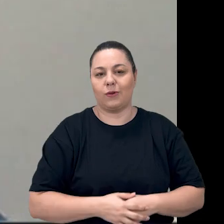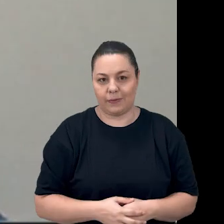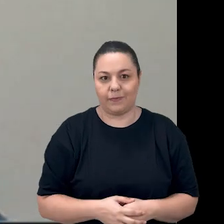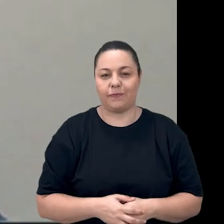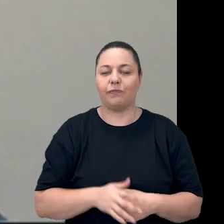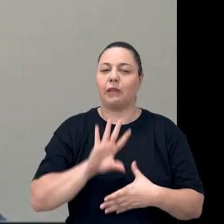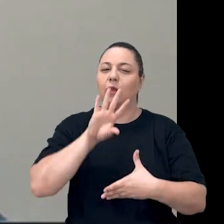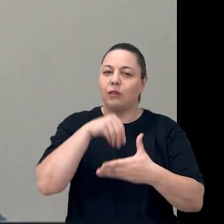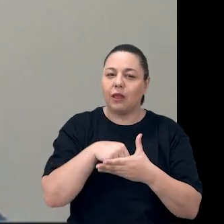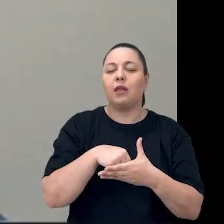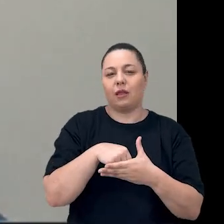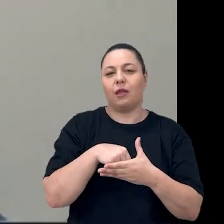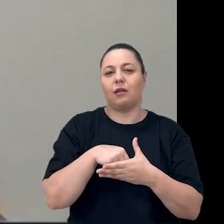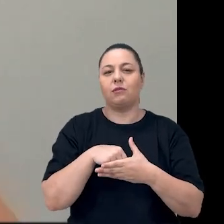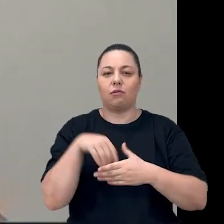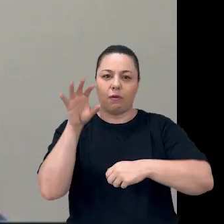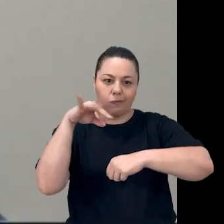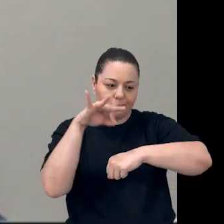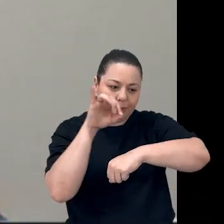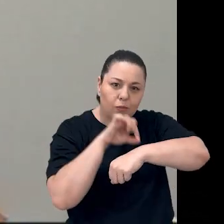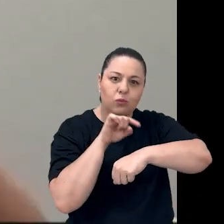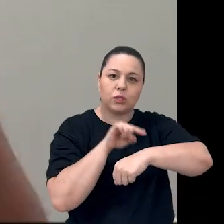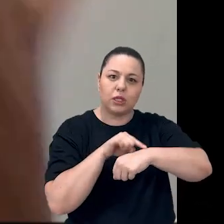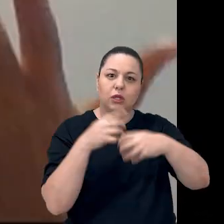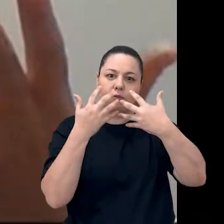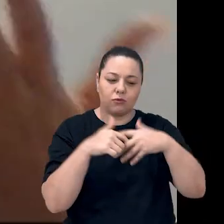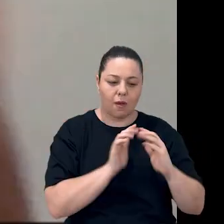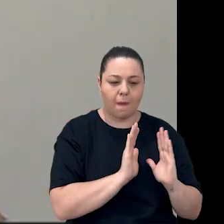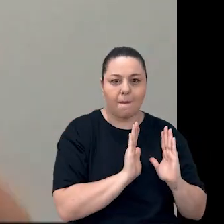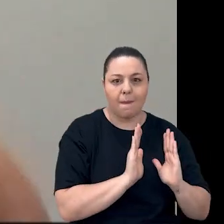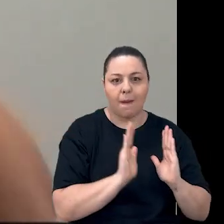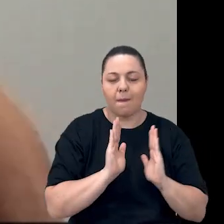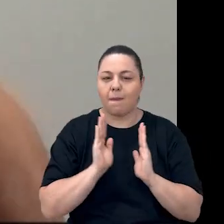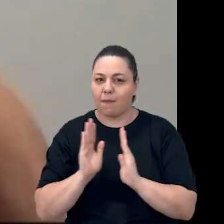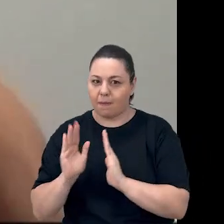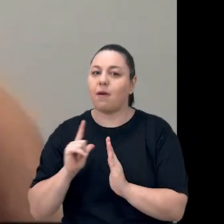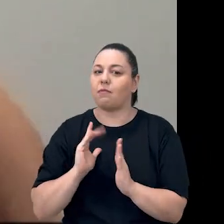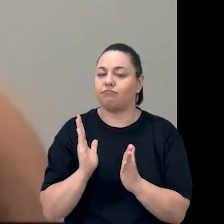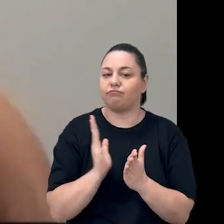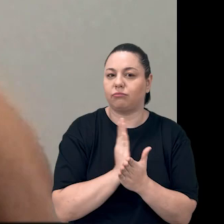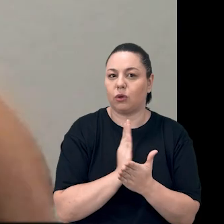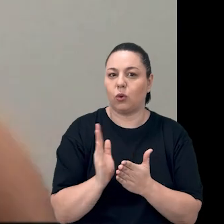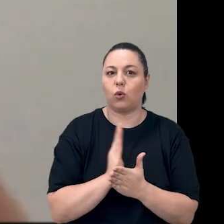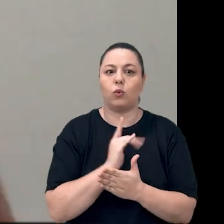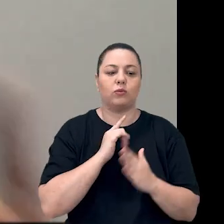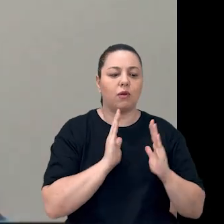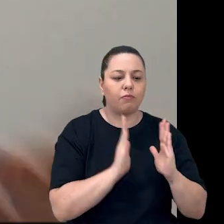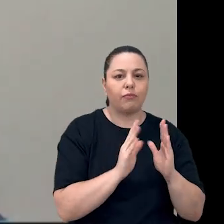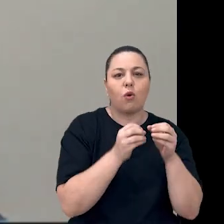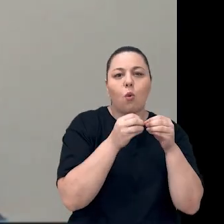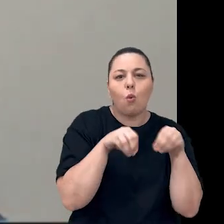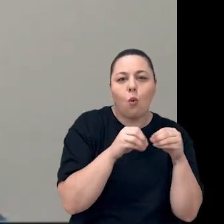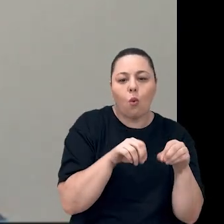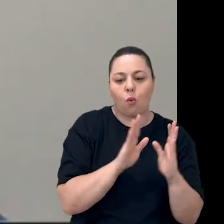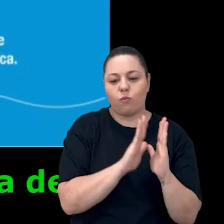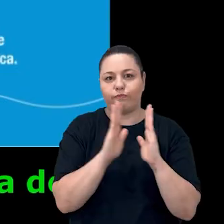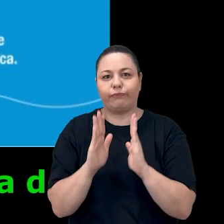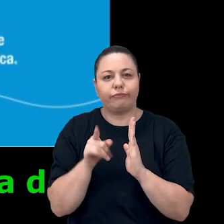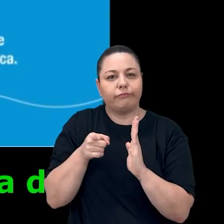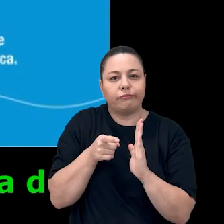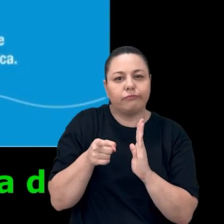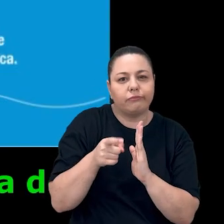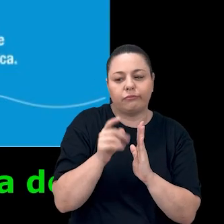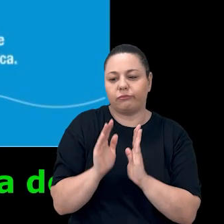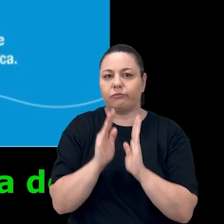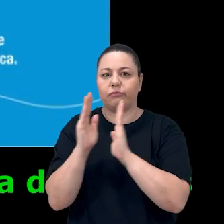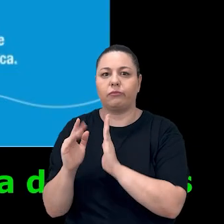esse controle. Então, no ciclo do Aedes, né, o ciclo do Aedes, na verdade, ele é composto por algumas etapas, né, etapa